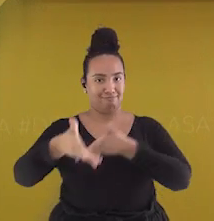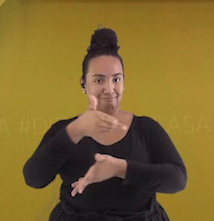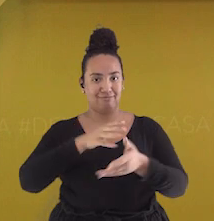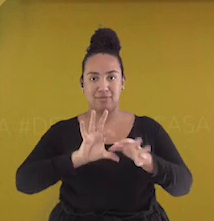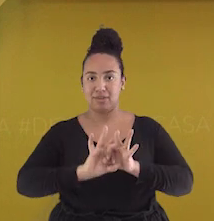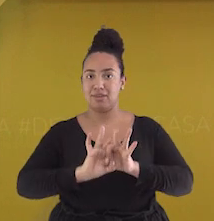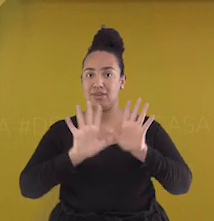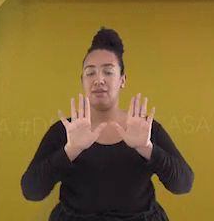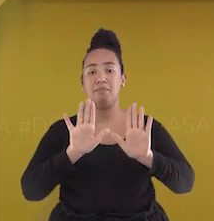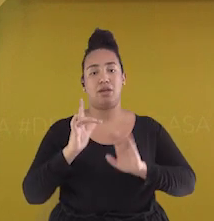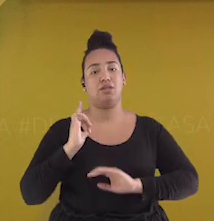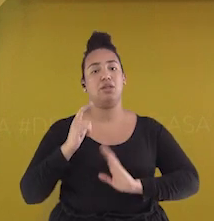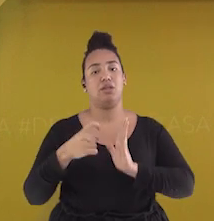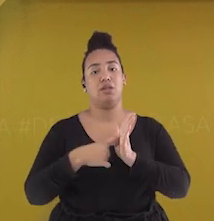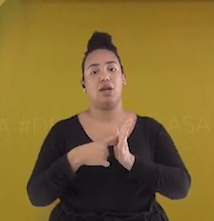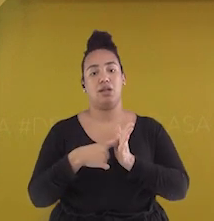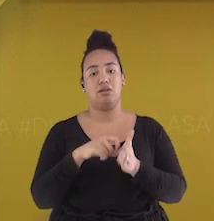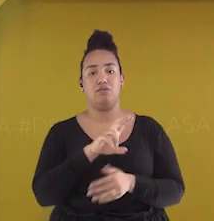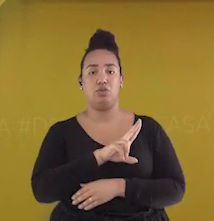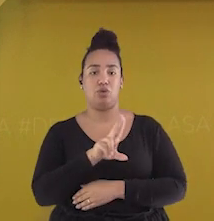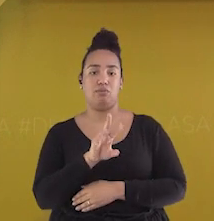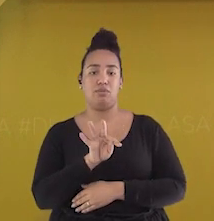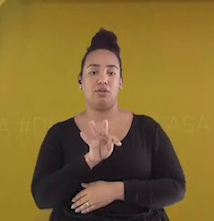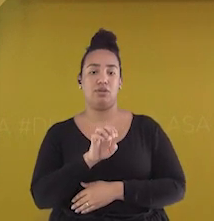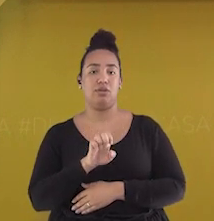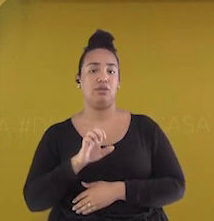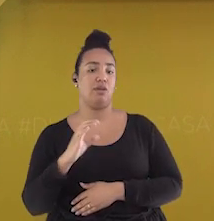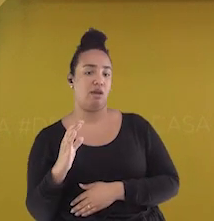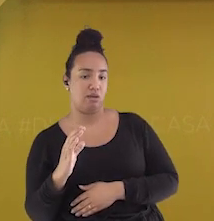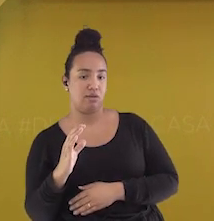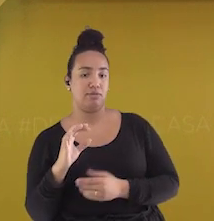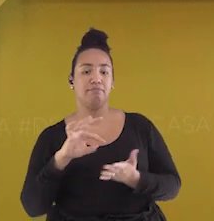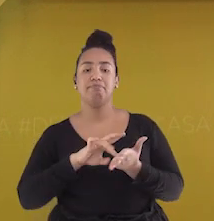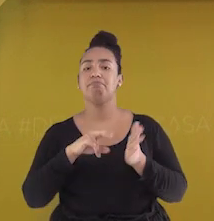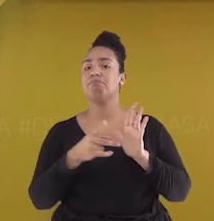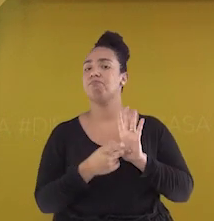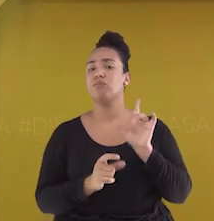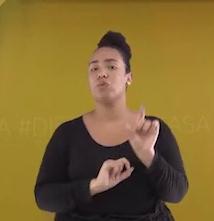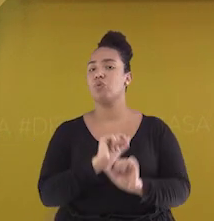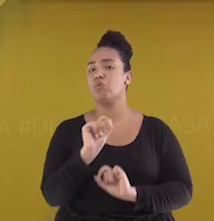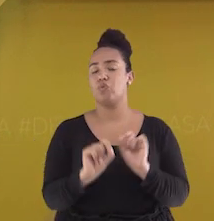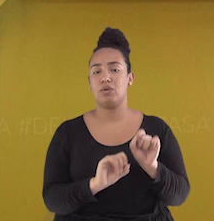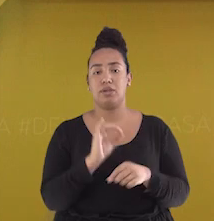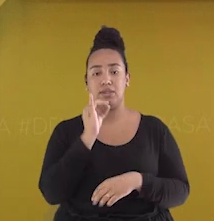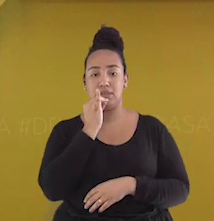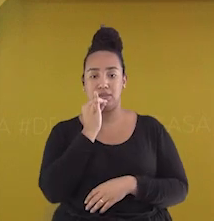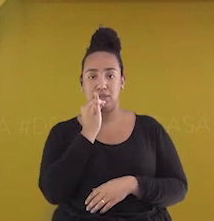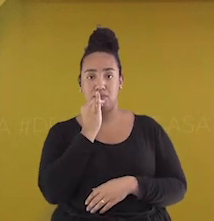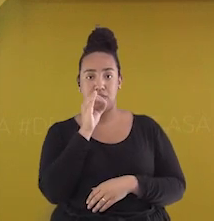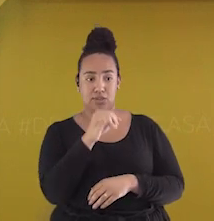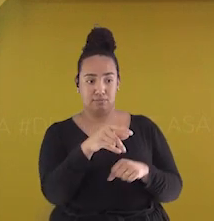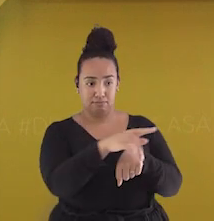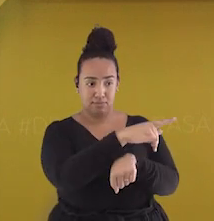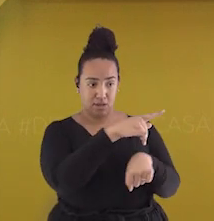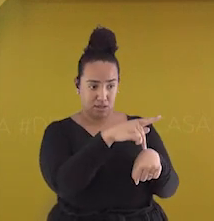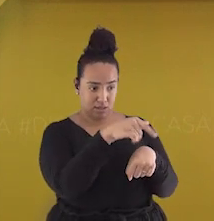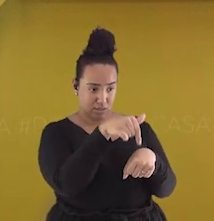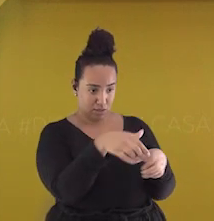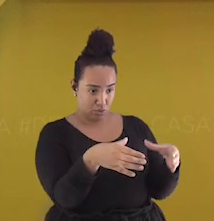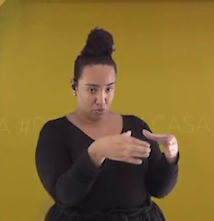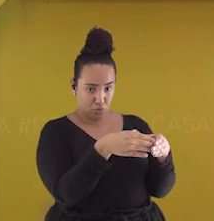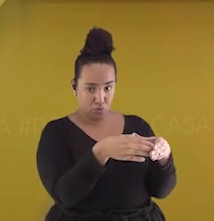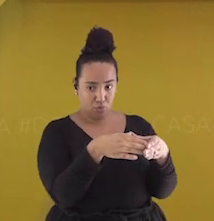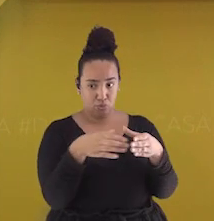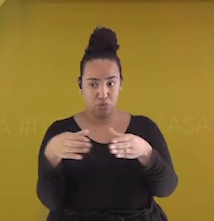externa comum, que é chamada de TEC. E o que isso significa? Quando os países do bloco